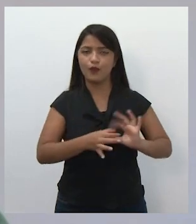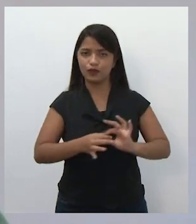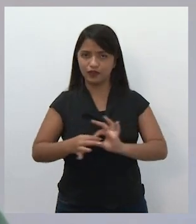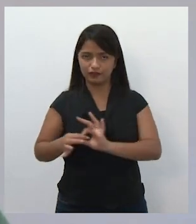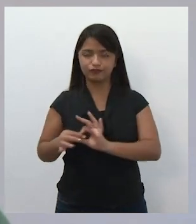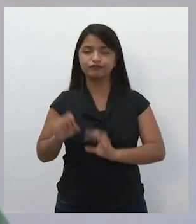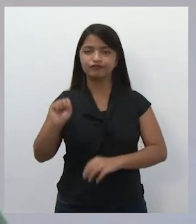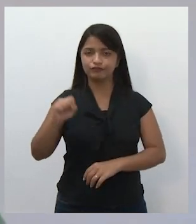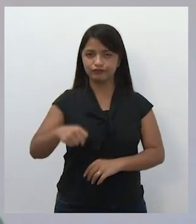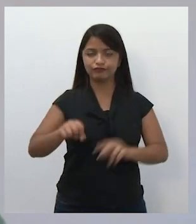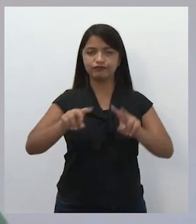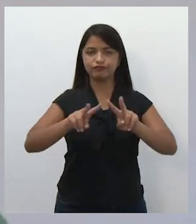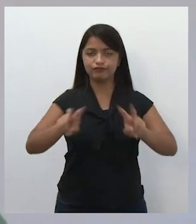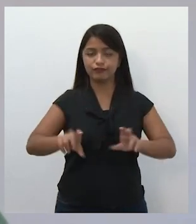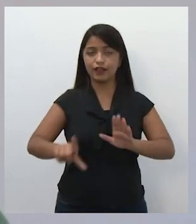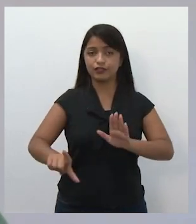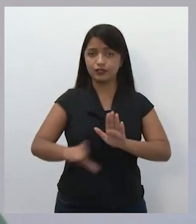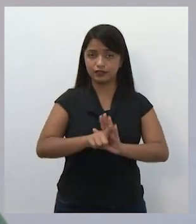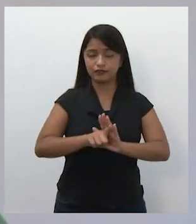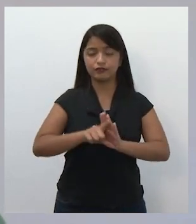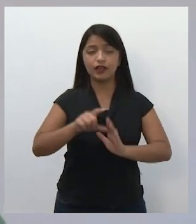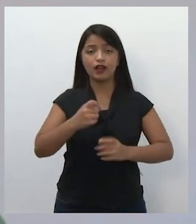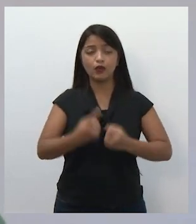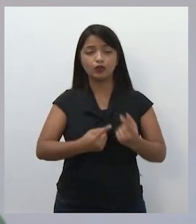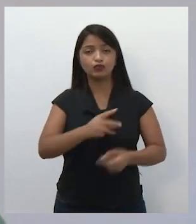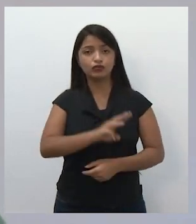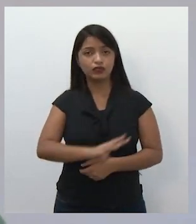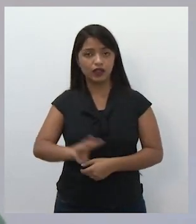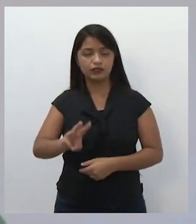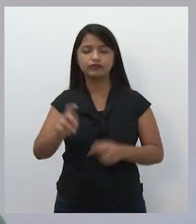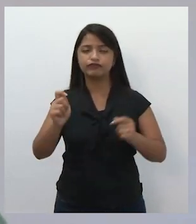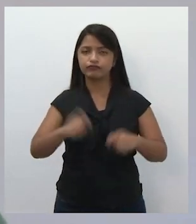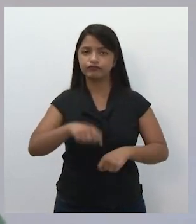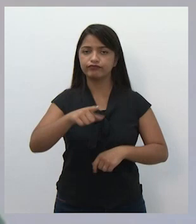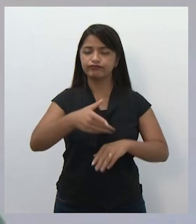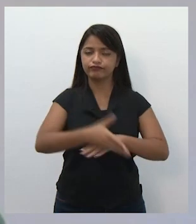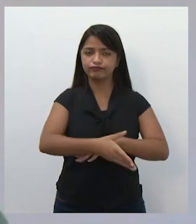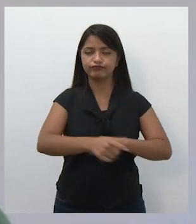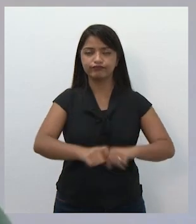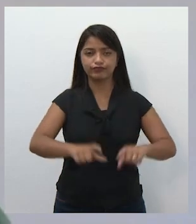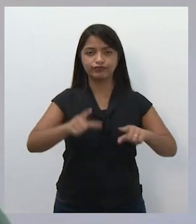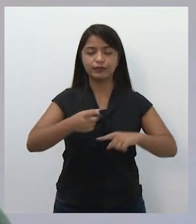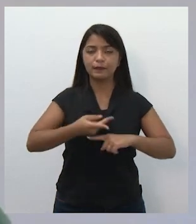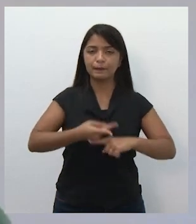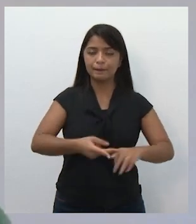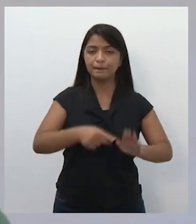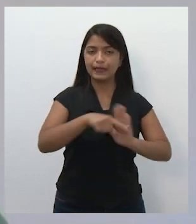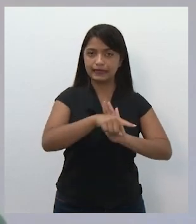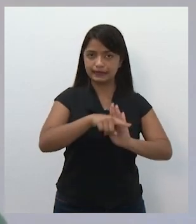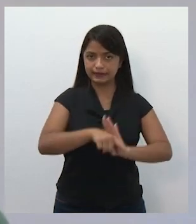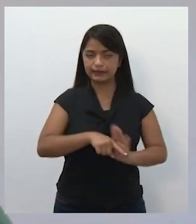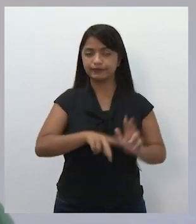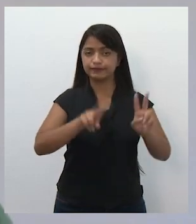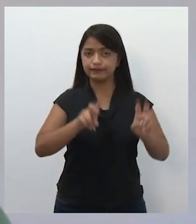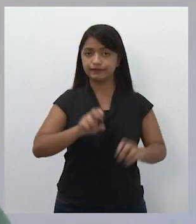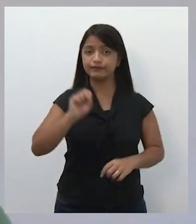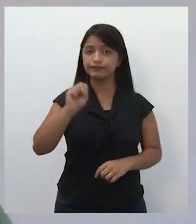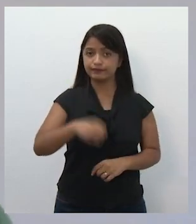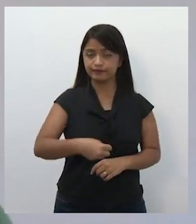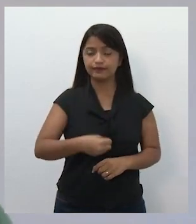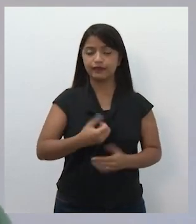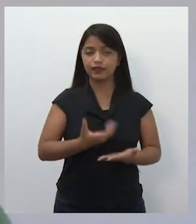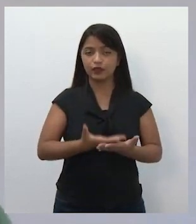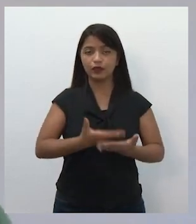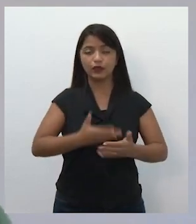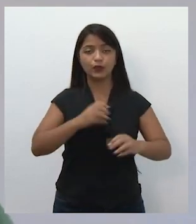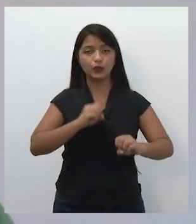trazemos a questão da legislação, alguns sites onde o professor pode fazer pesquisa, a gente está falando sim da educação especial, e